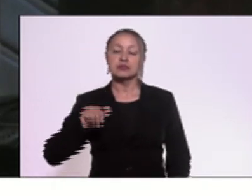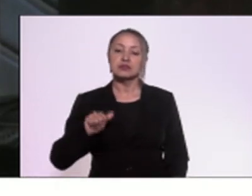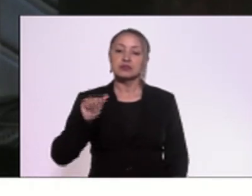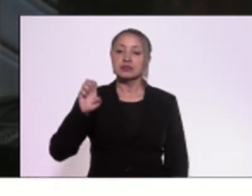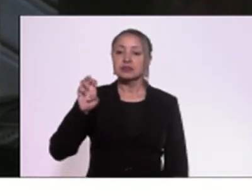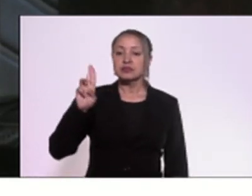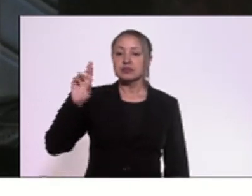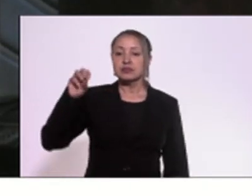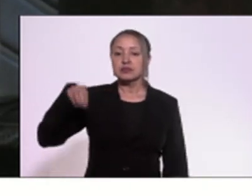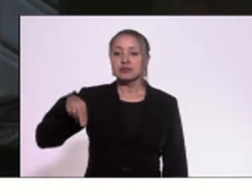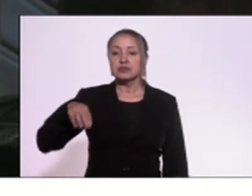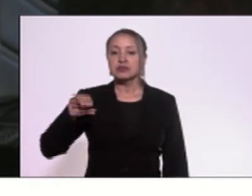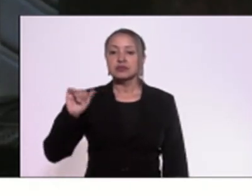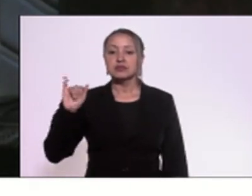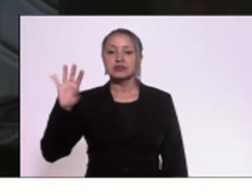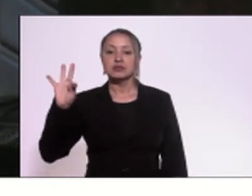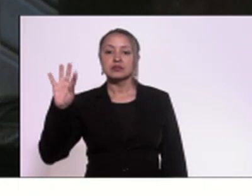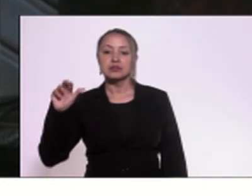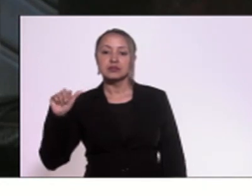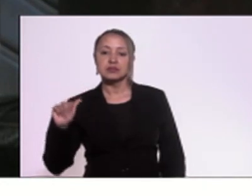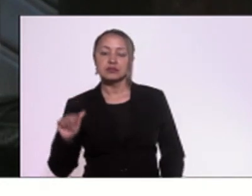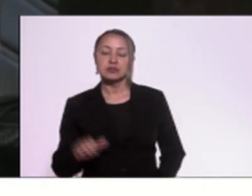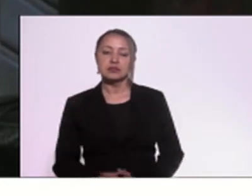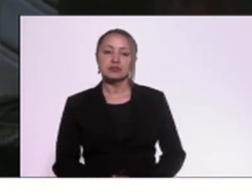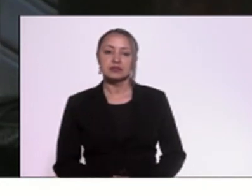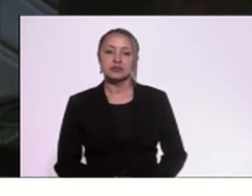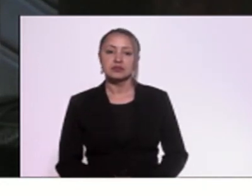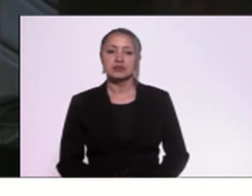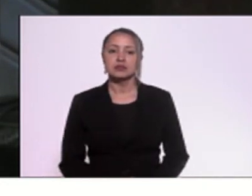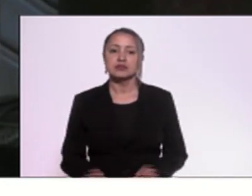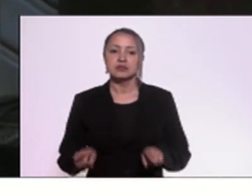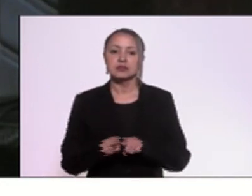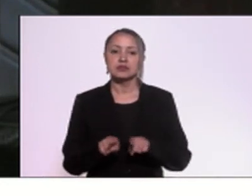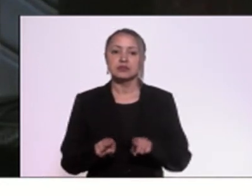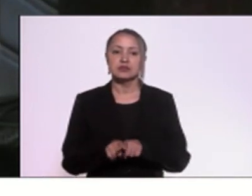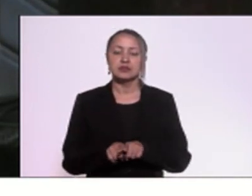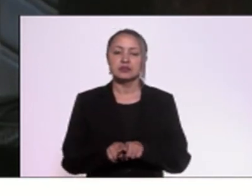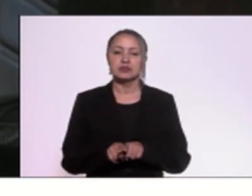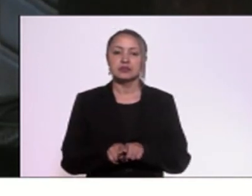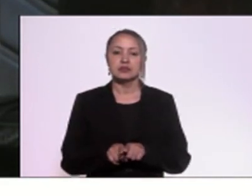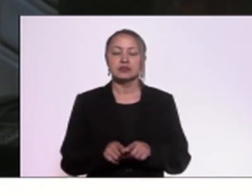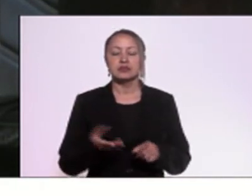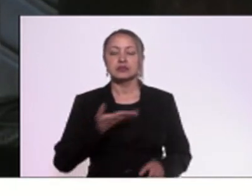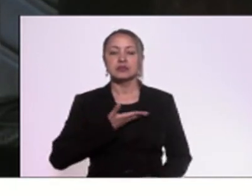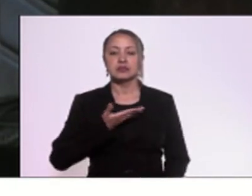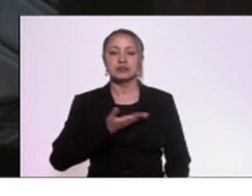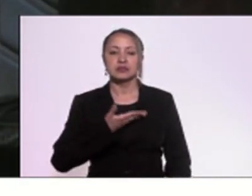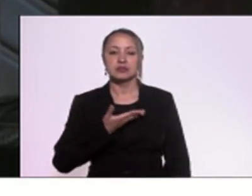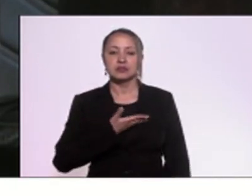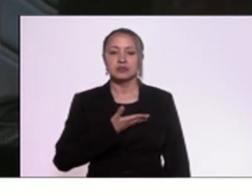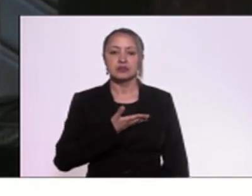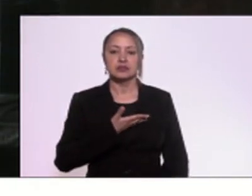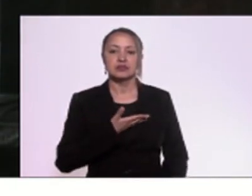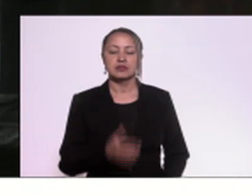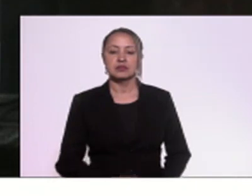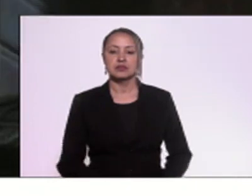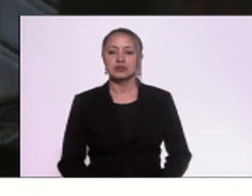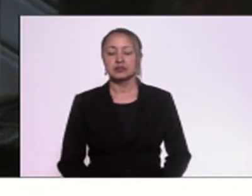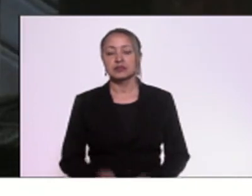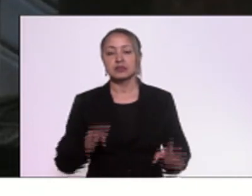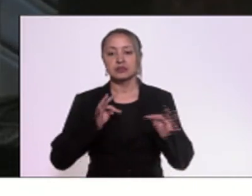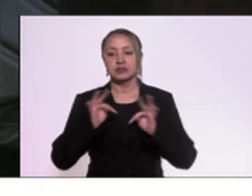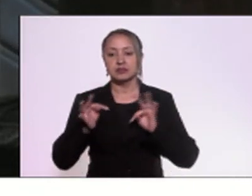superintendência, não tem que aguente, porque a Ancine já não se aguenta. Conseguiram acabar com a Ancine, que